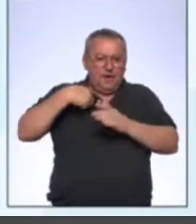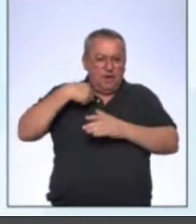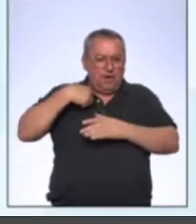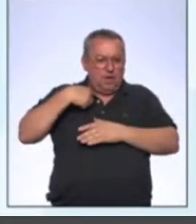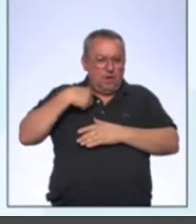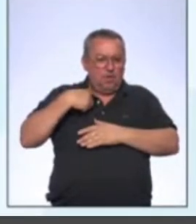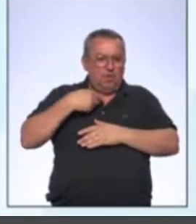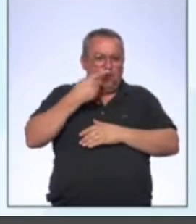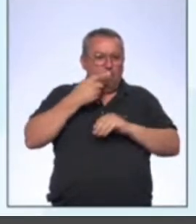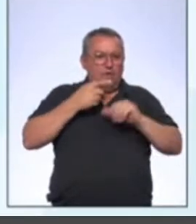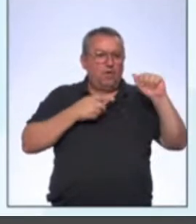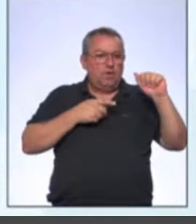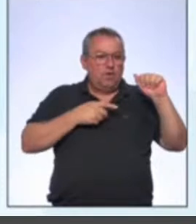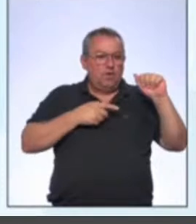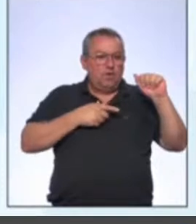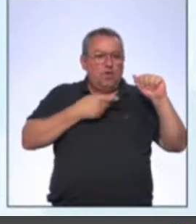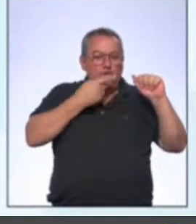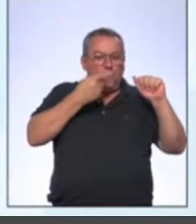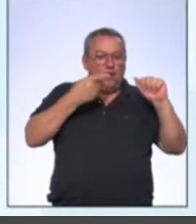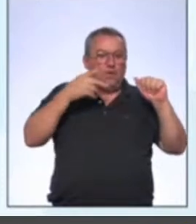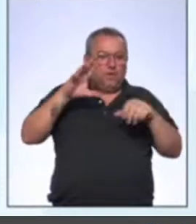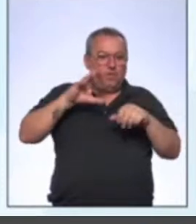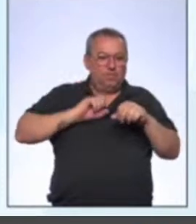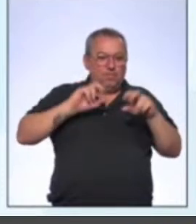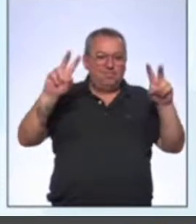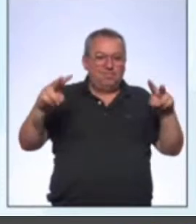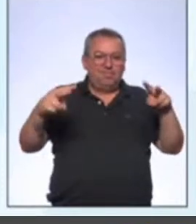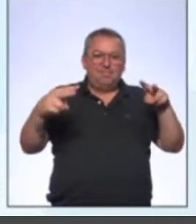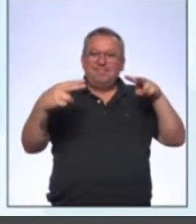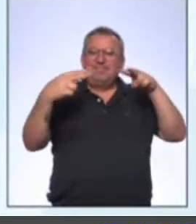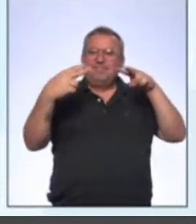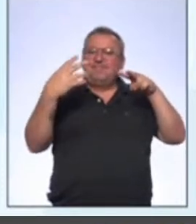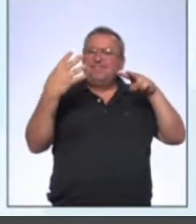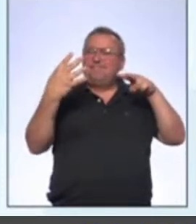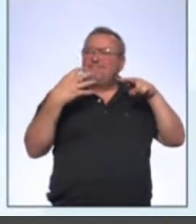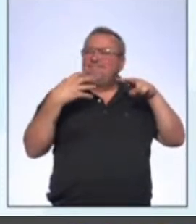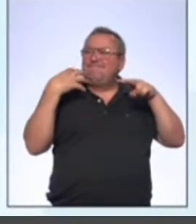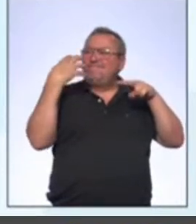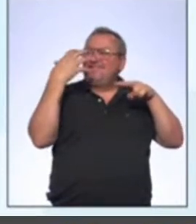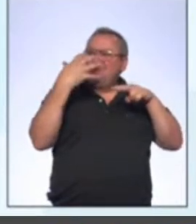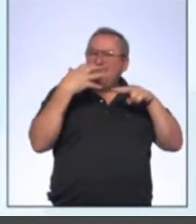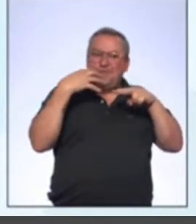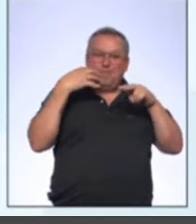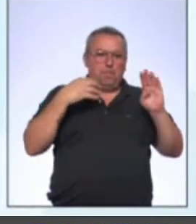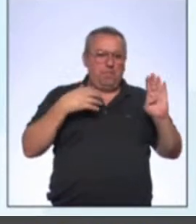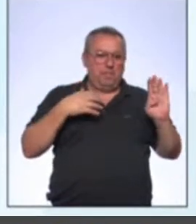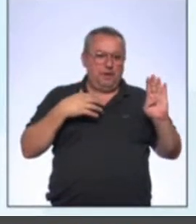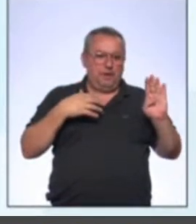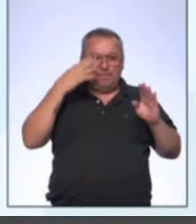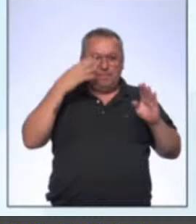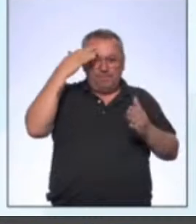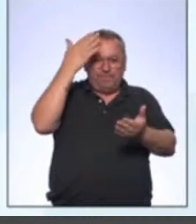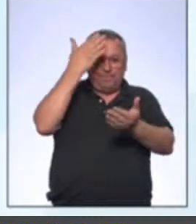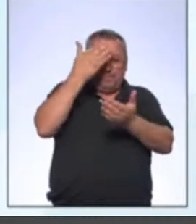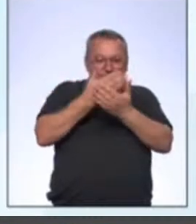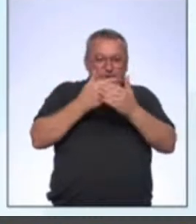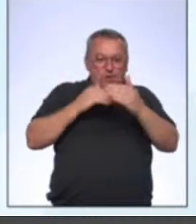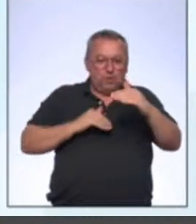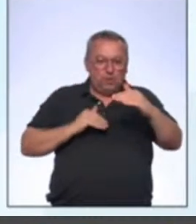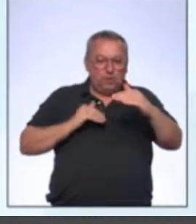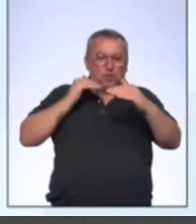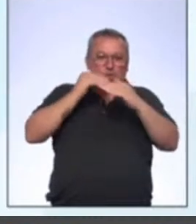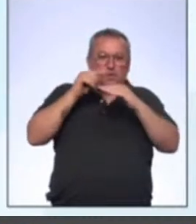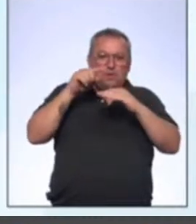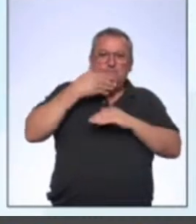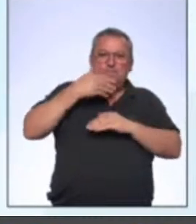amor é correspondido, por isso olha para a amada com paixão? Letra B. Acredita não estar à altura da amada e, por